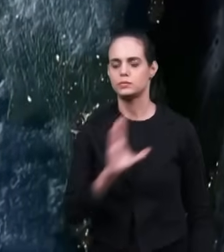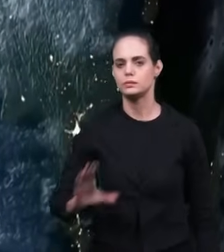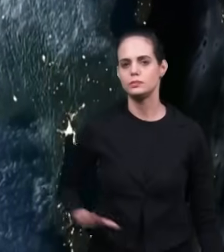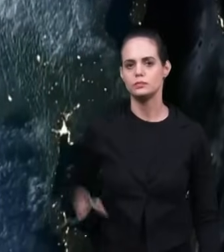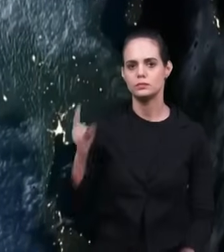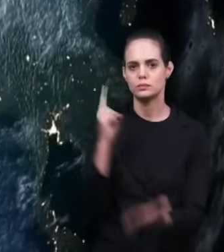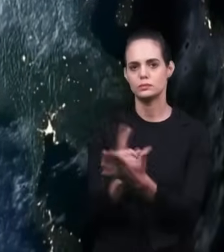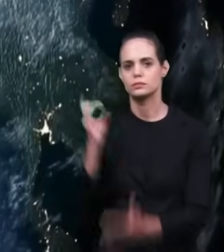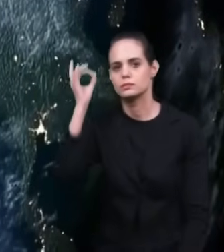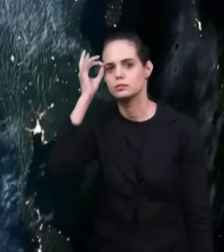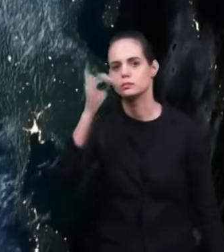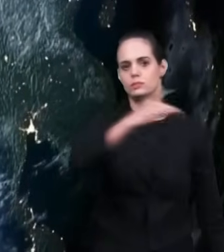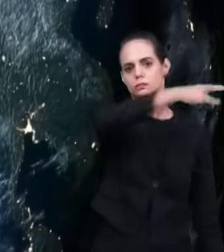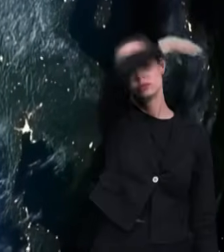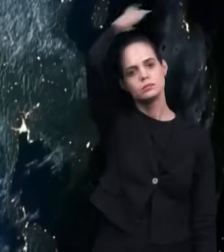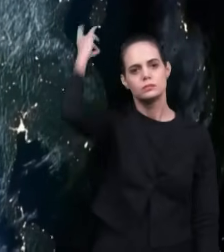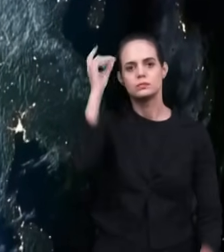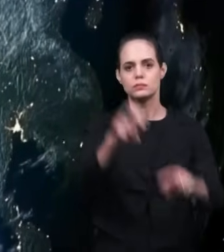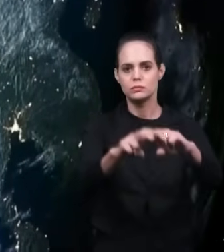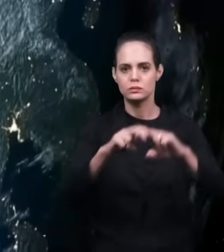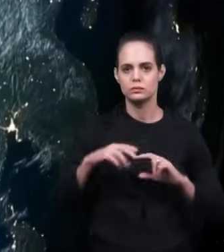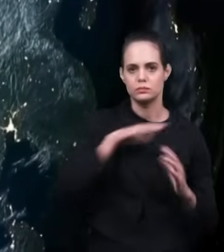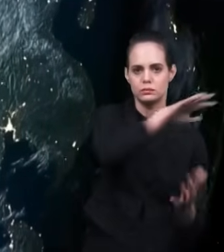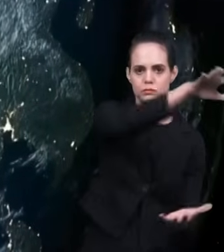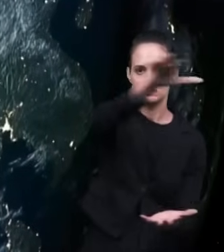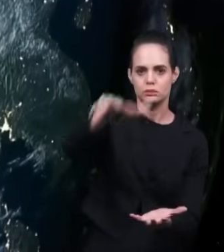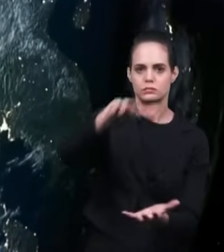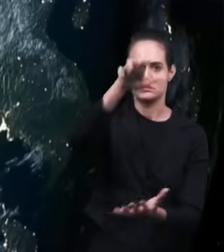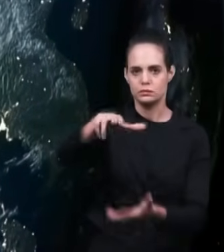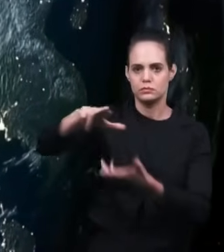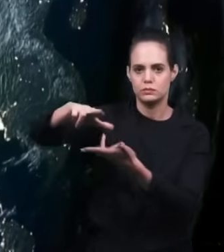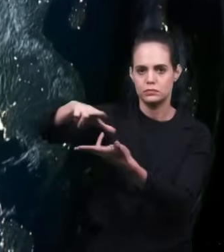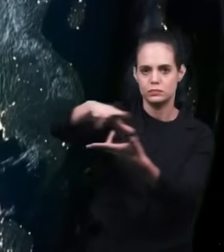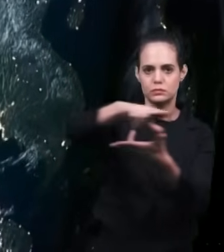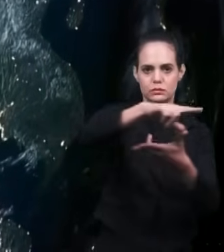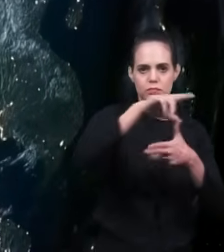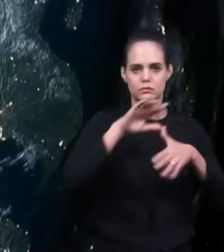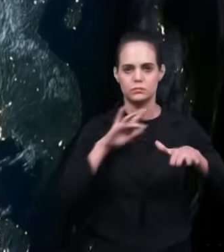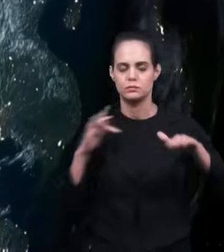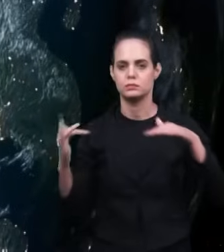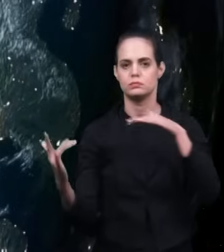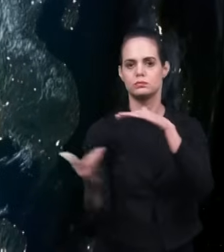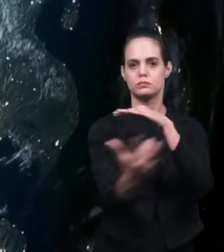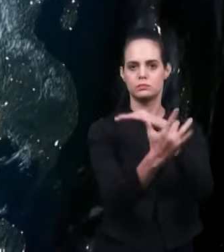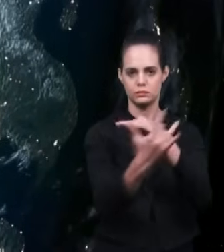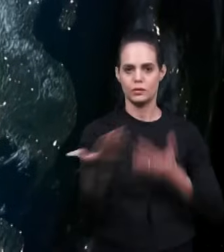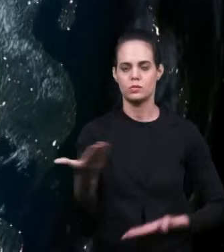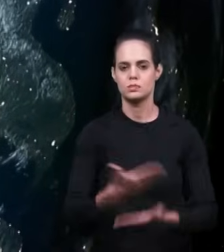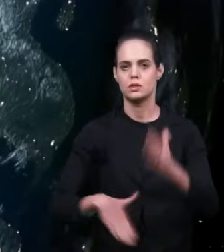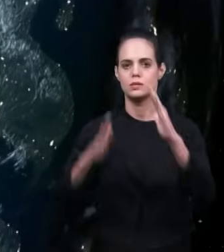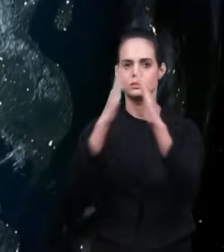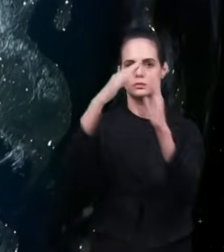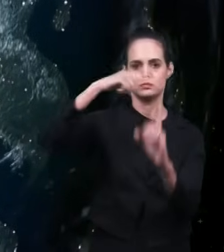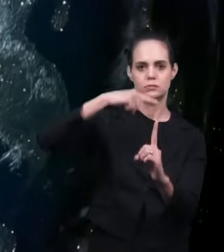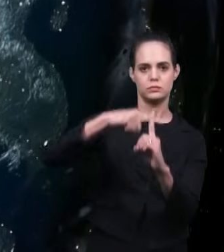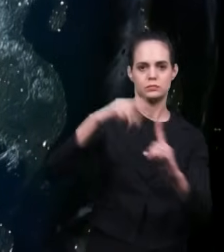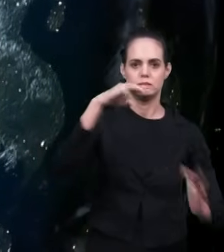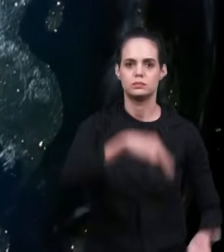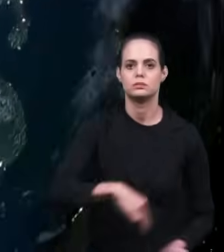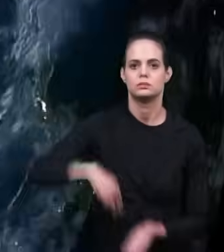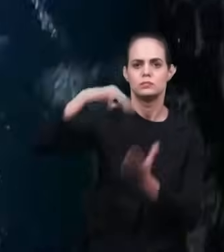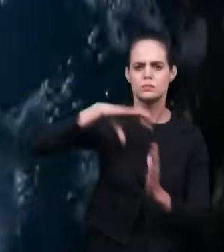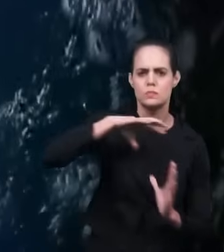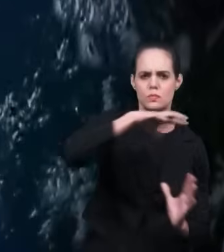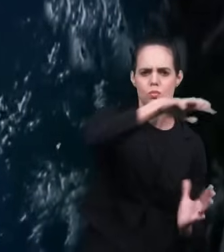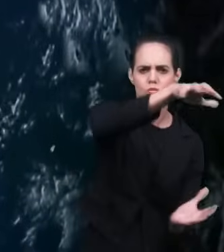espírito. Através do sistema de transmissão multiplataformas, os membros da Igreja Cristã Maranata de todo o